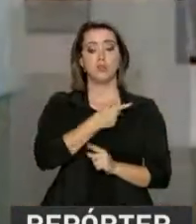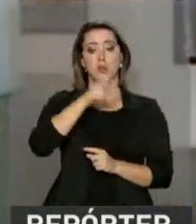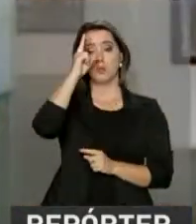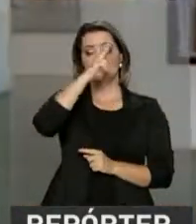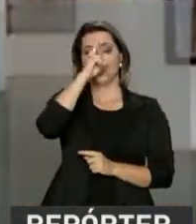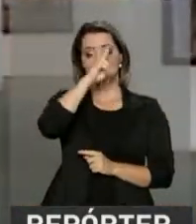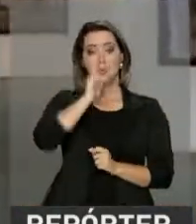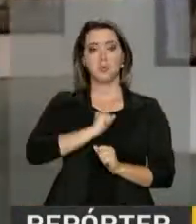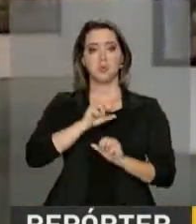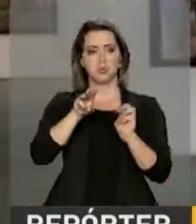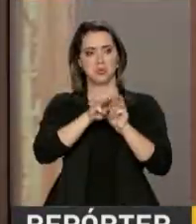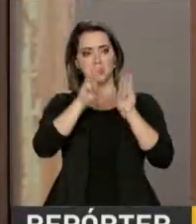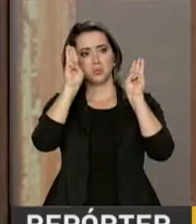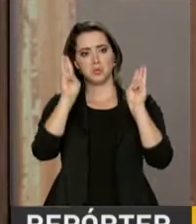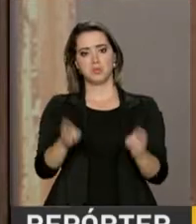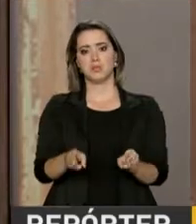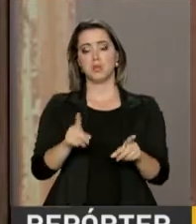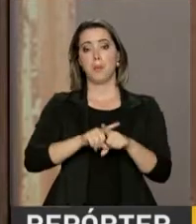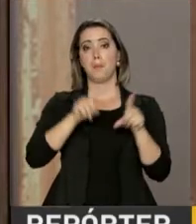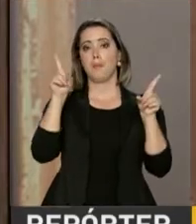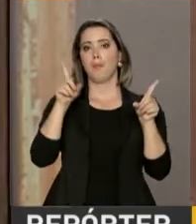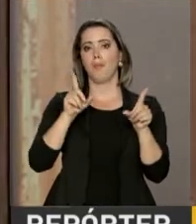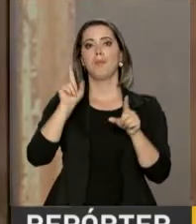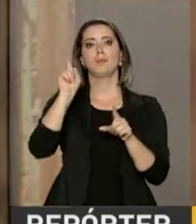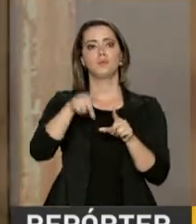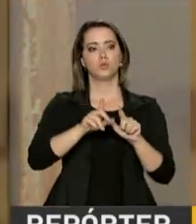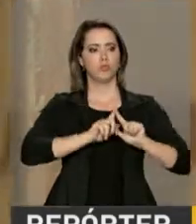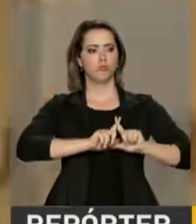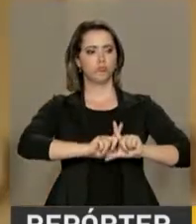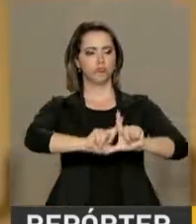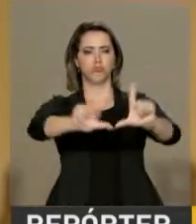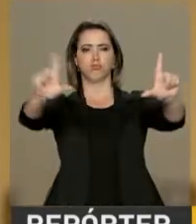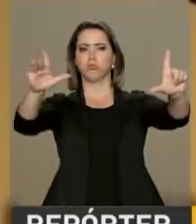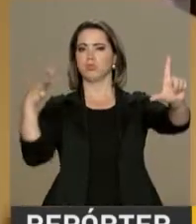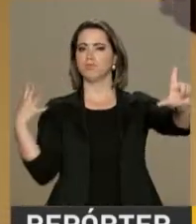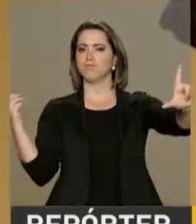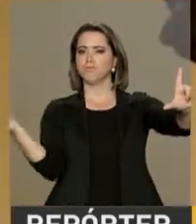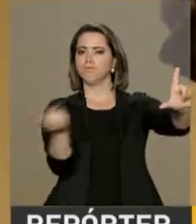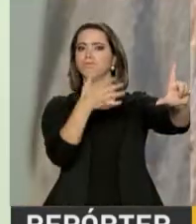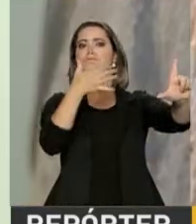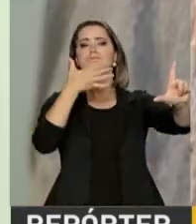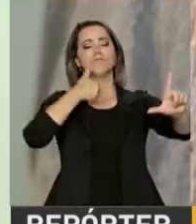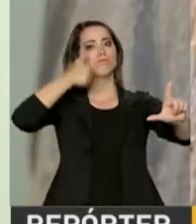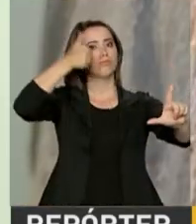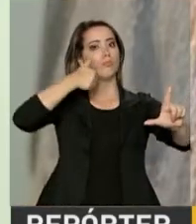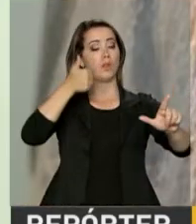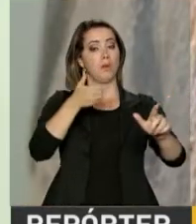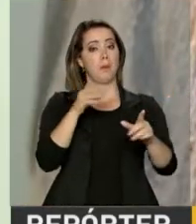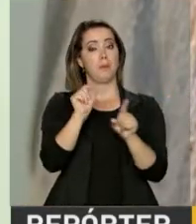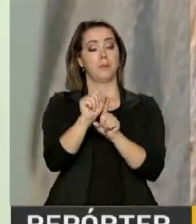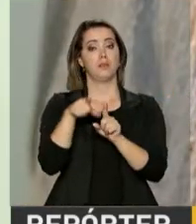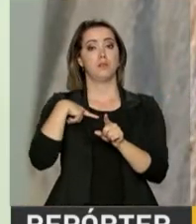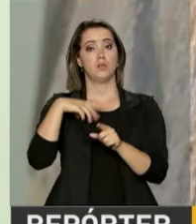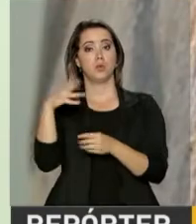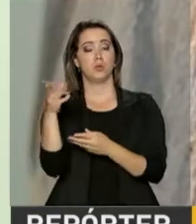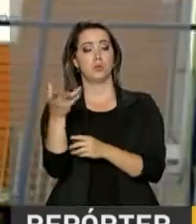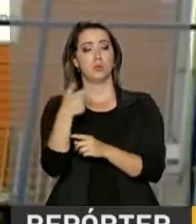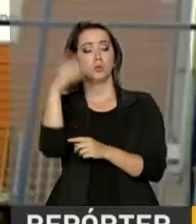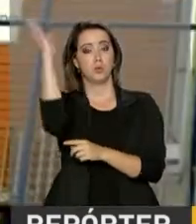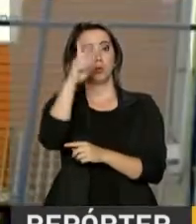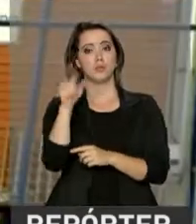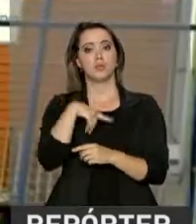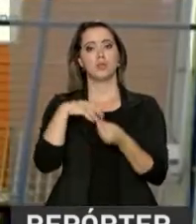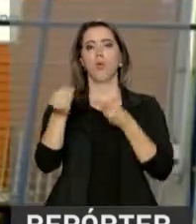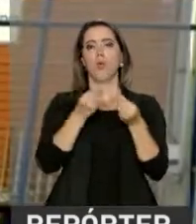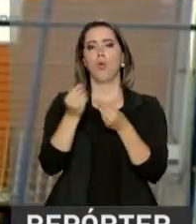acervo de um museu, uma galeria. Mas além de serem quadros de grandes modernistas brasileiros, estas peças têm em comum a forma como